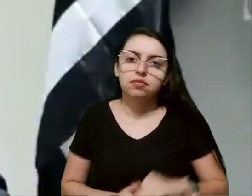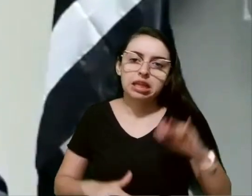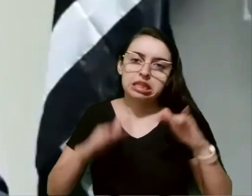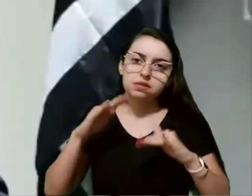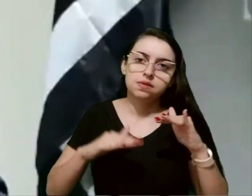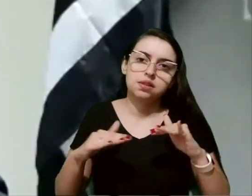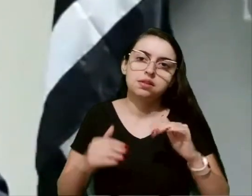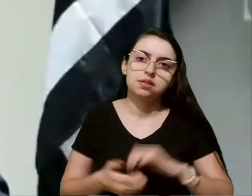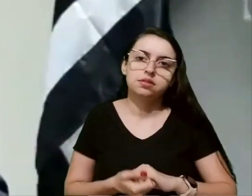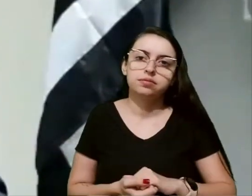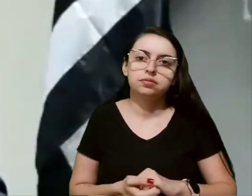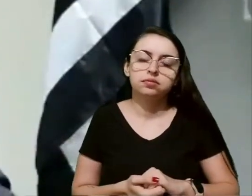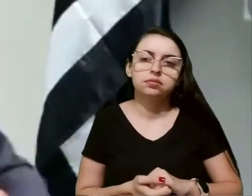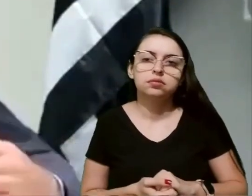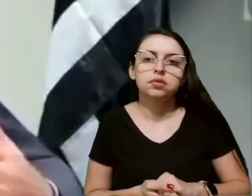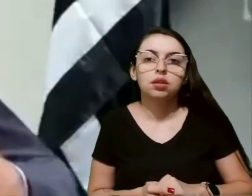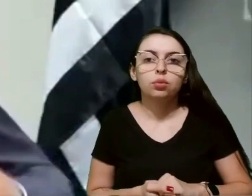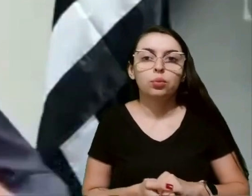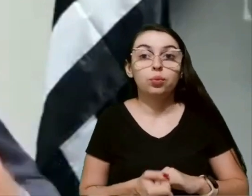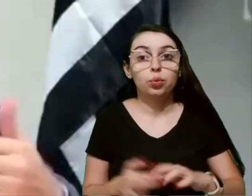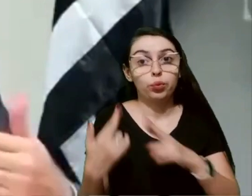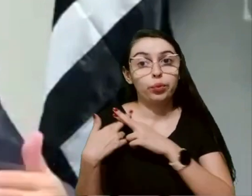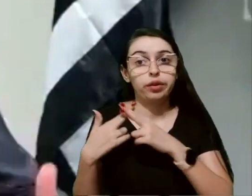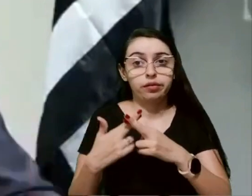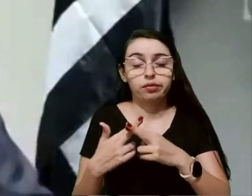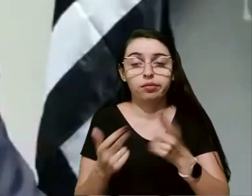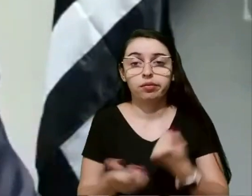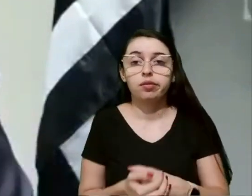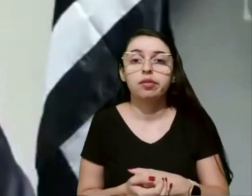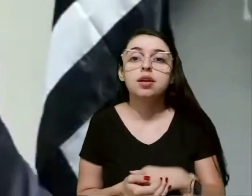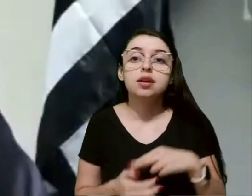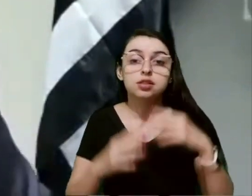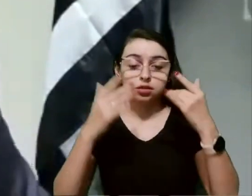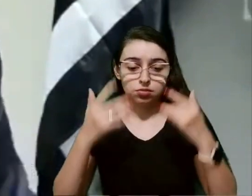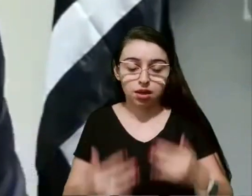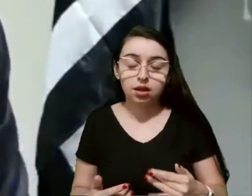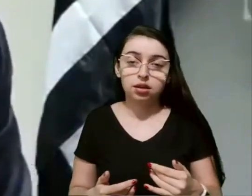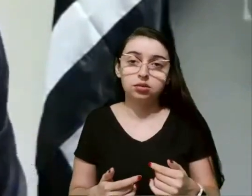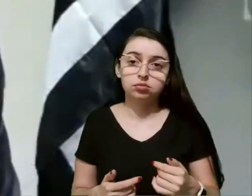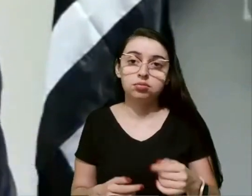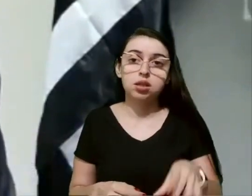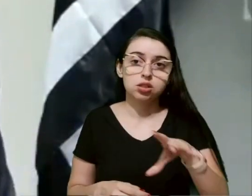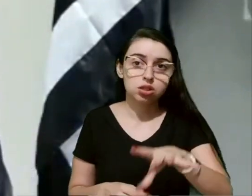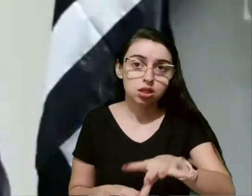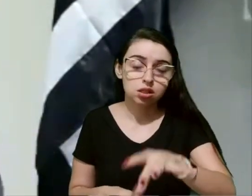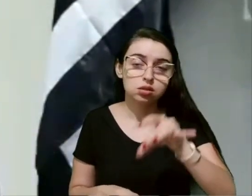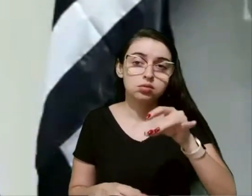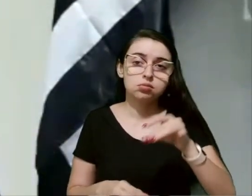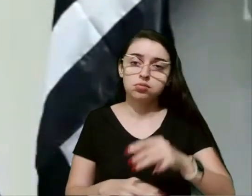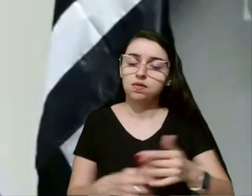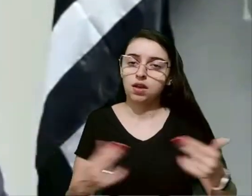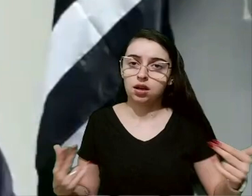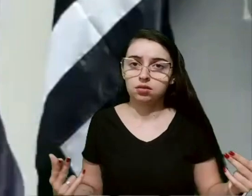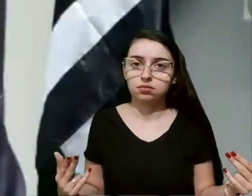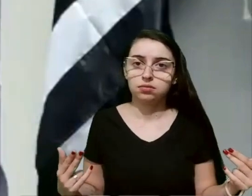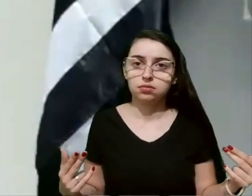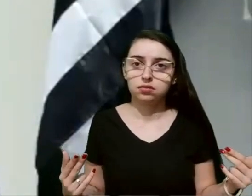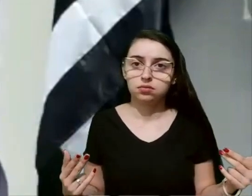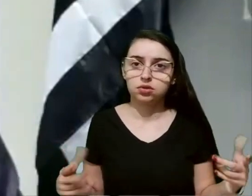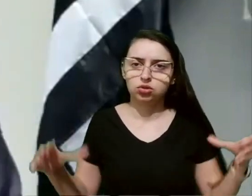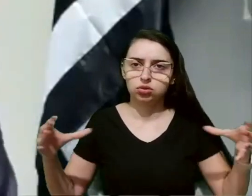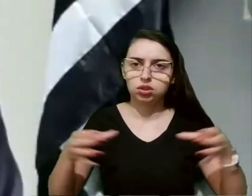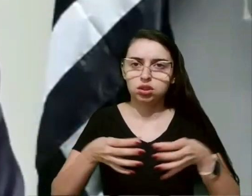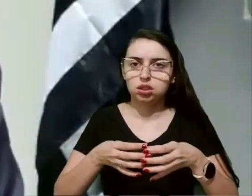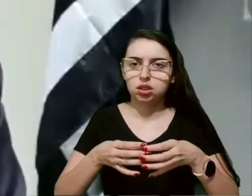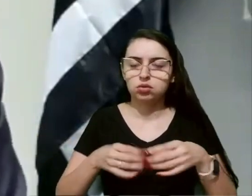casos, via de regra, que são, então você vê, e por que que eu estou explicando isso? Isso é um viés de seleção no jargão